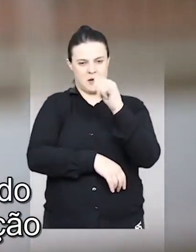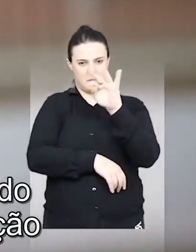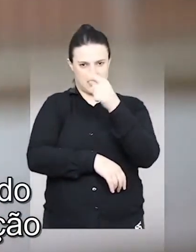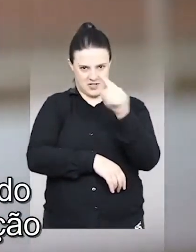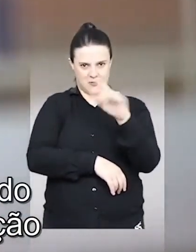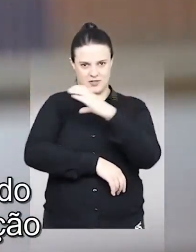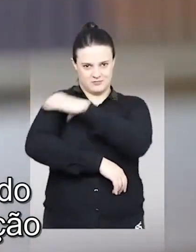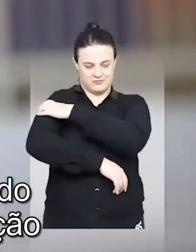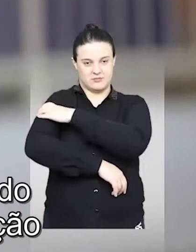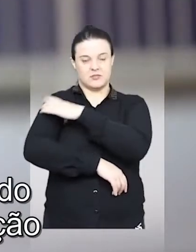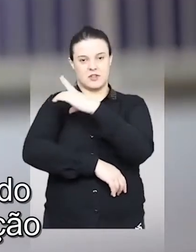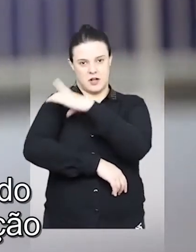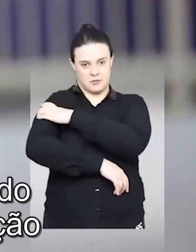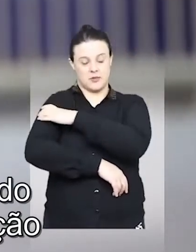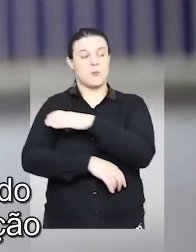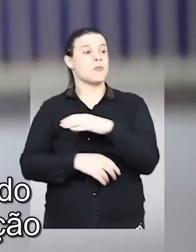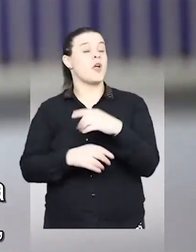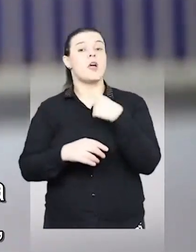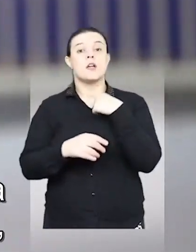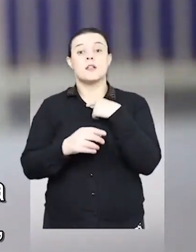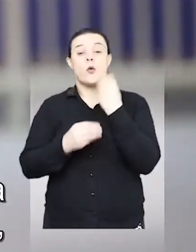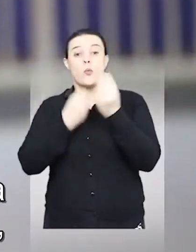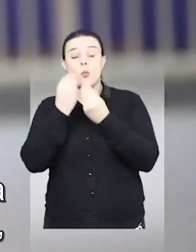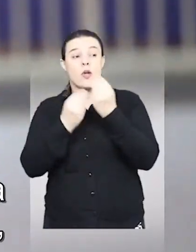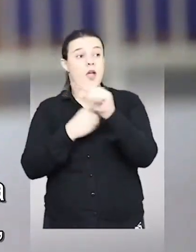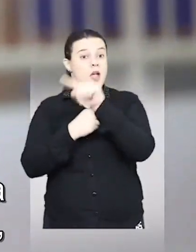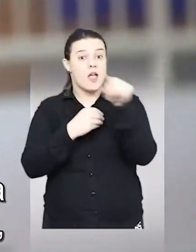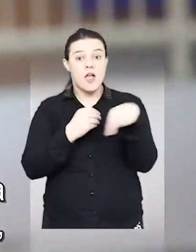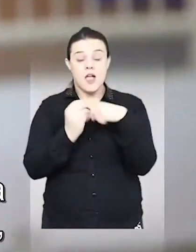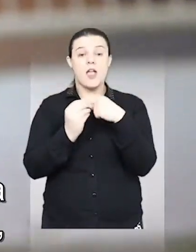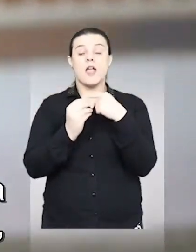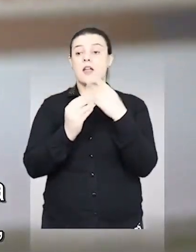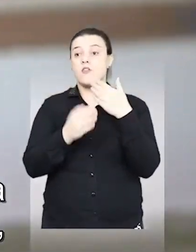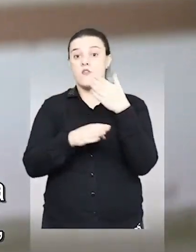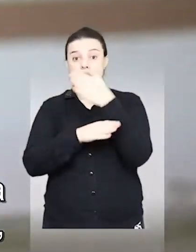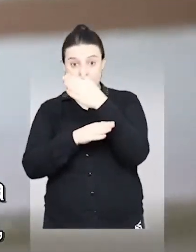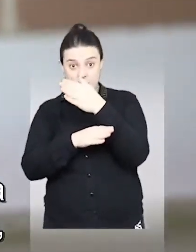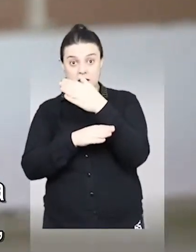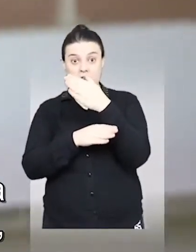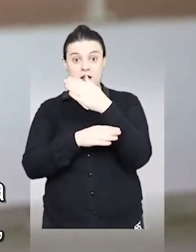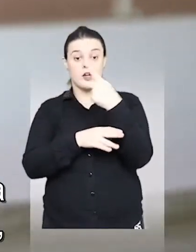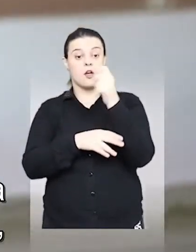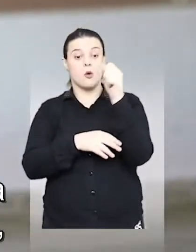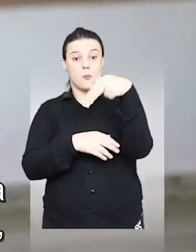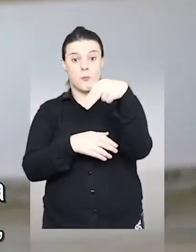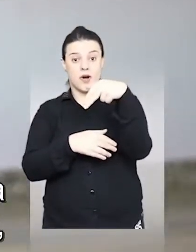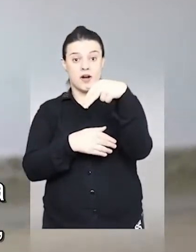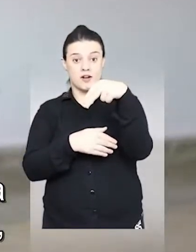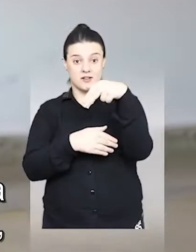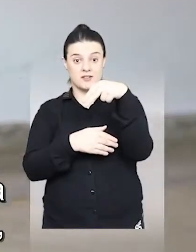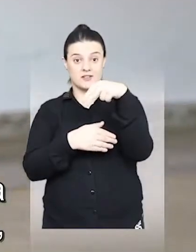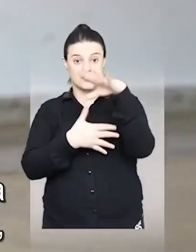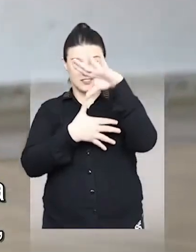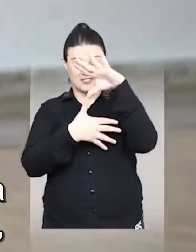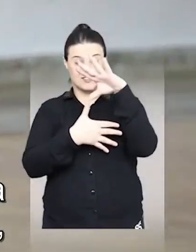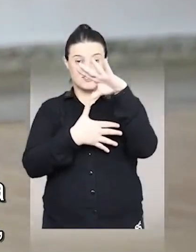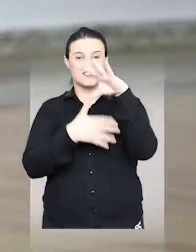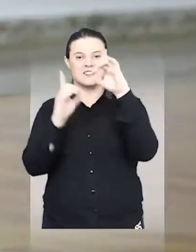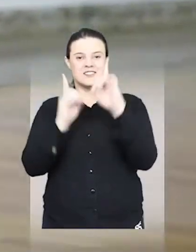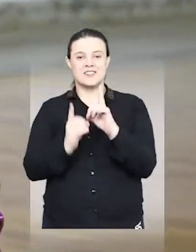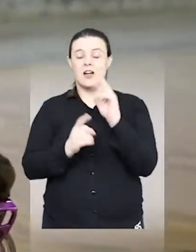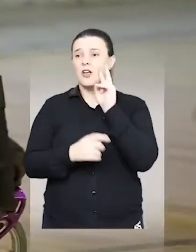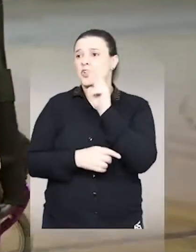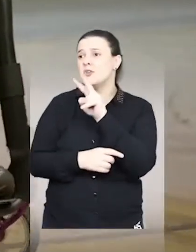integrante do Ronins, que tá indo junto com a seleção, e a gente fica com... Eles estão indo pro Parapan, e a gente fica com aquele olhinho brilhando,